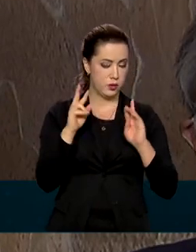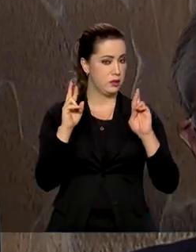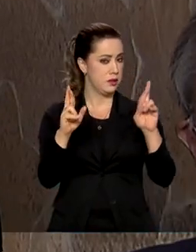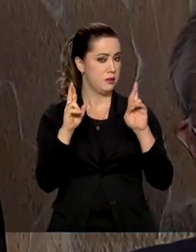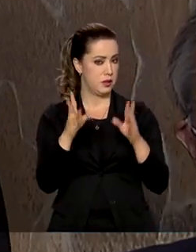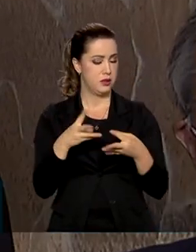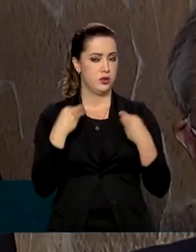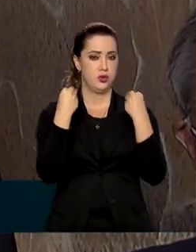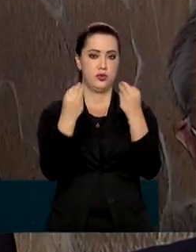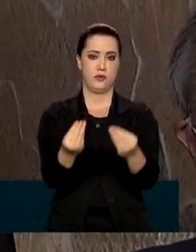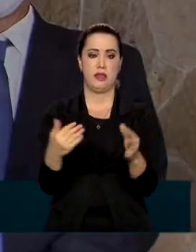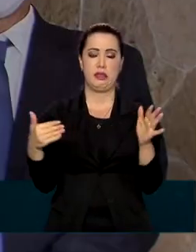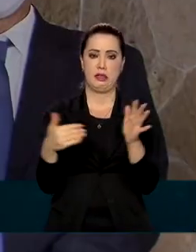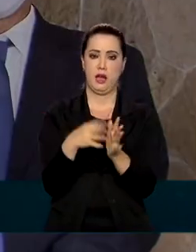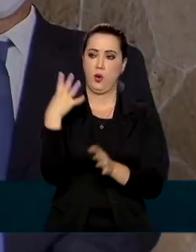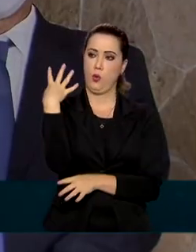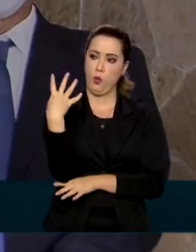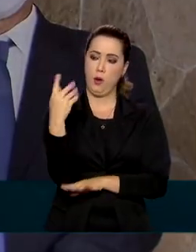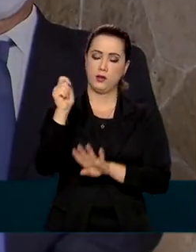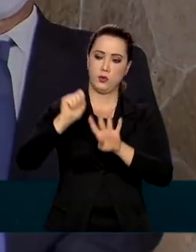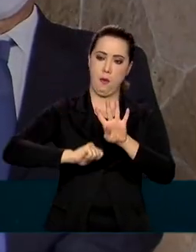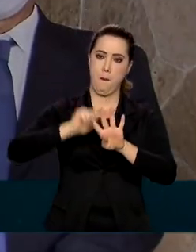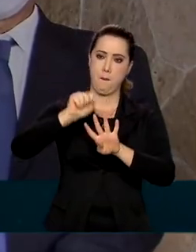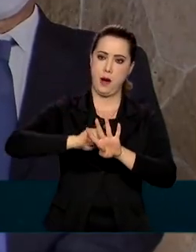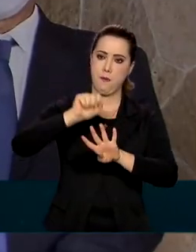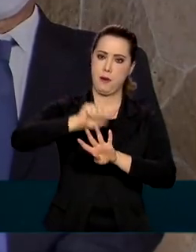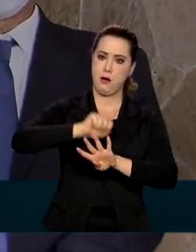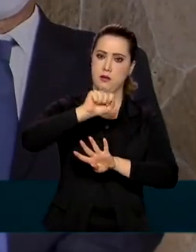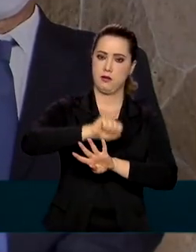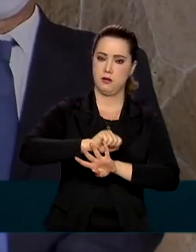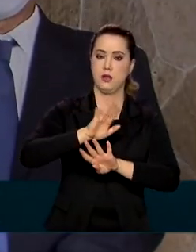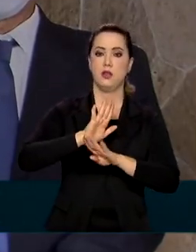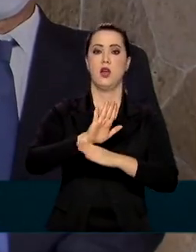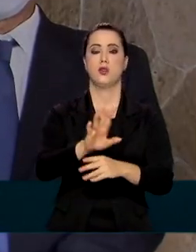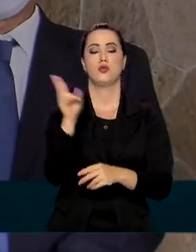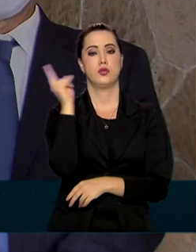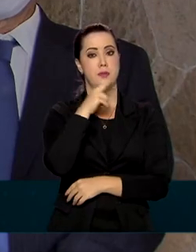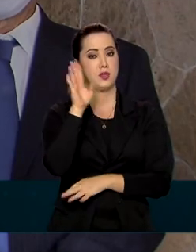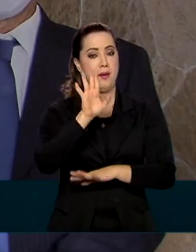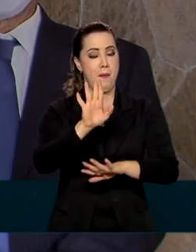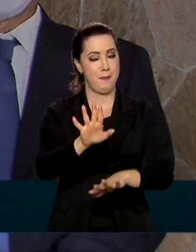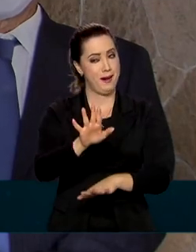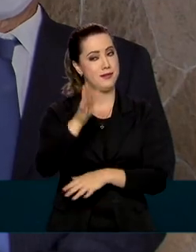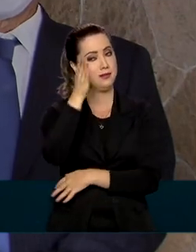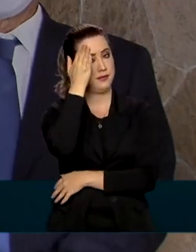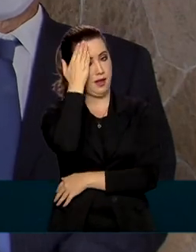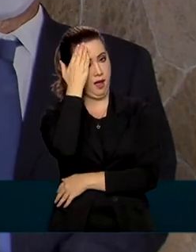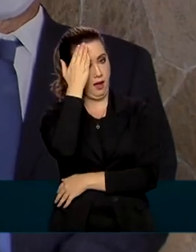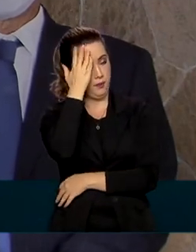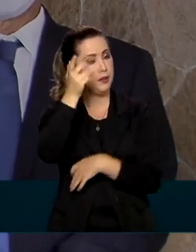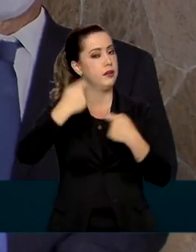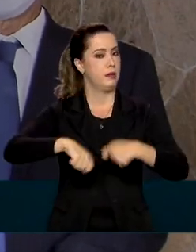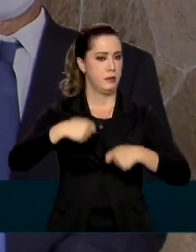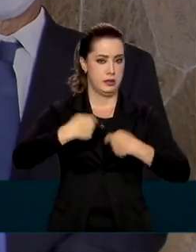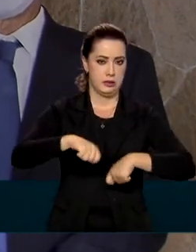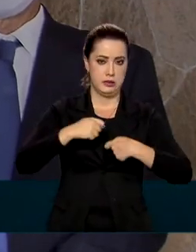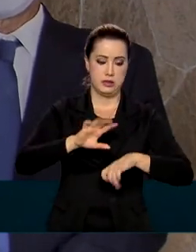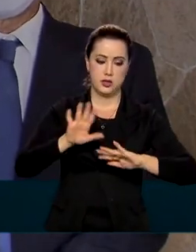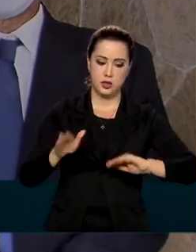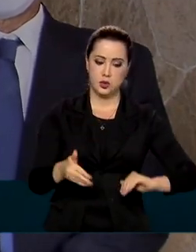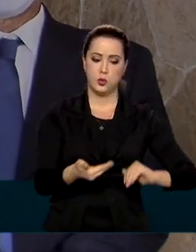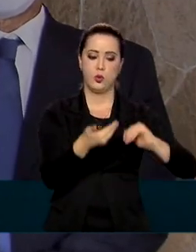de conceder até 4 parcelas do auxílio emergencial, mas reconheceu que, para isso, é necessário que o Congresso